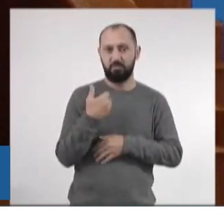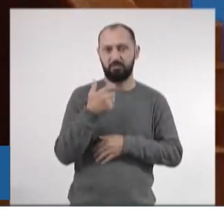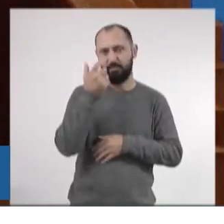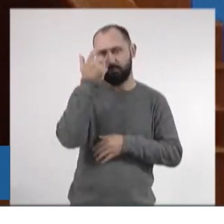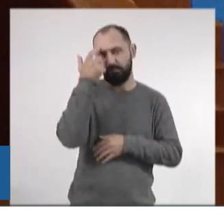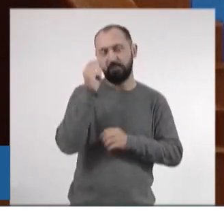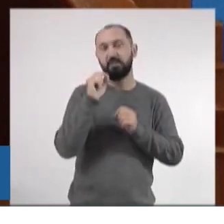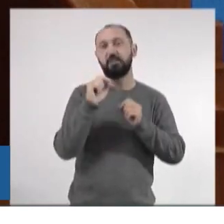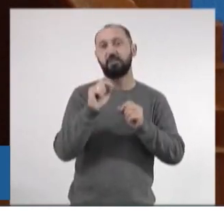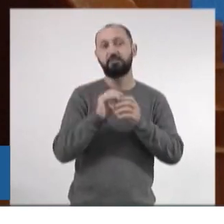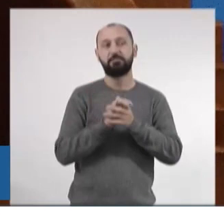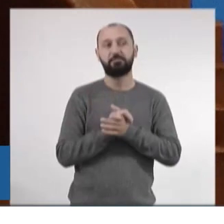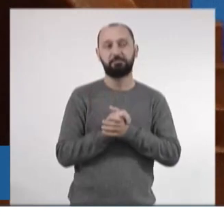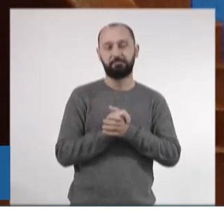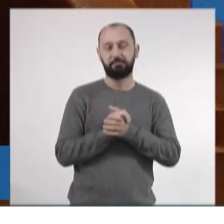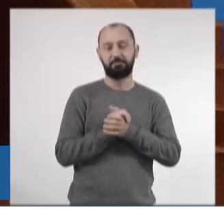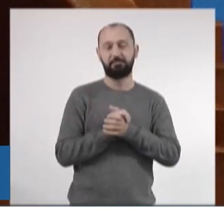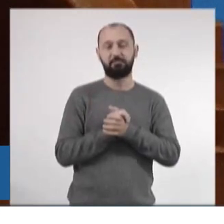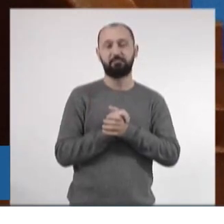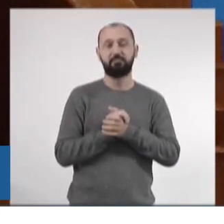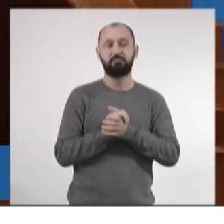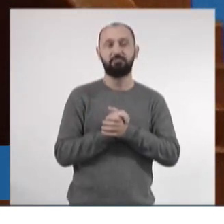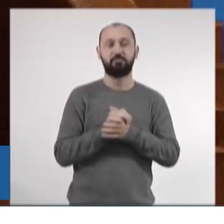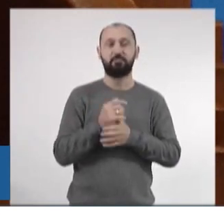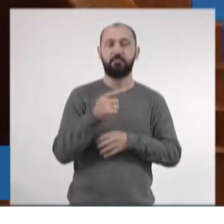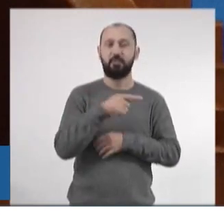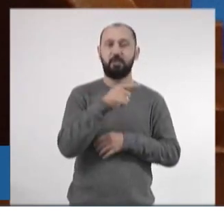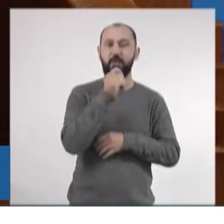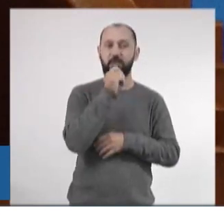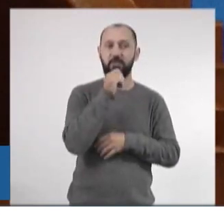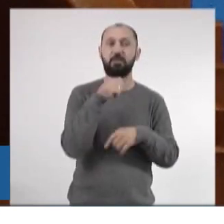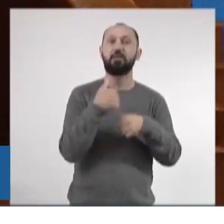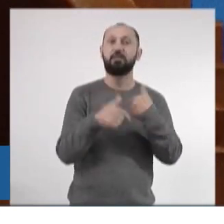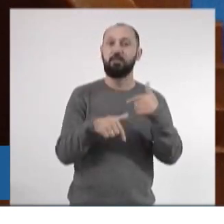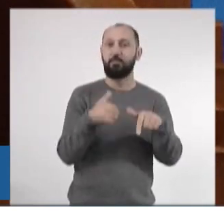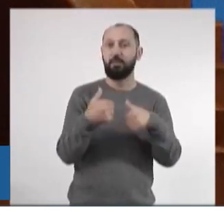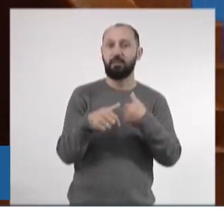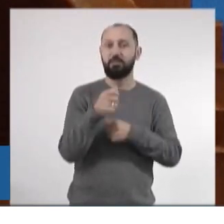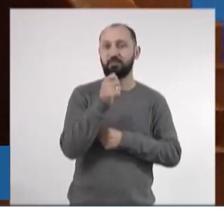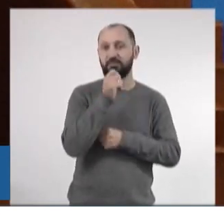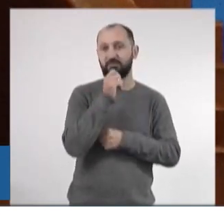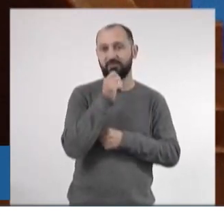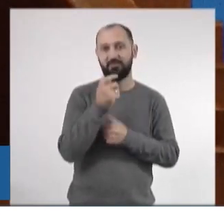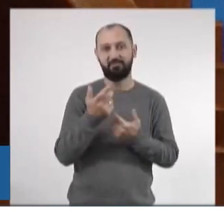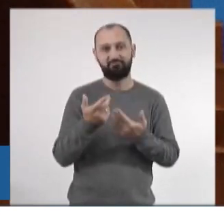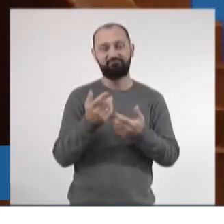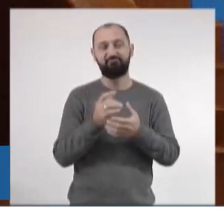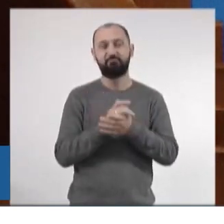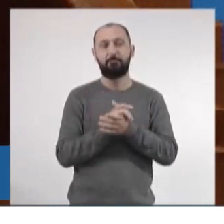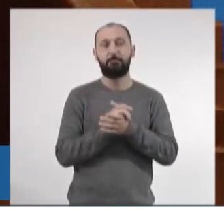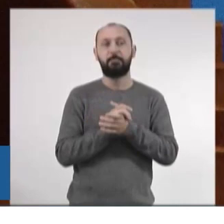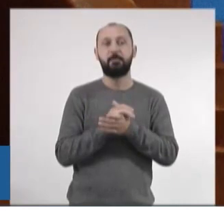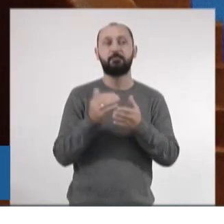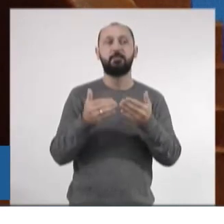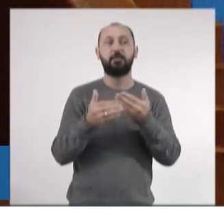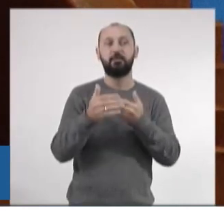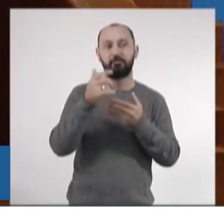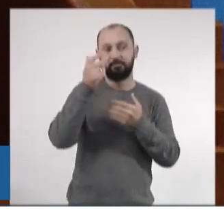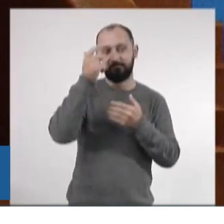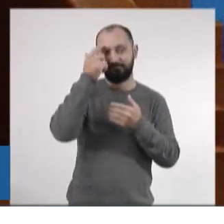pensa o seguinte, ela ainda está trabalhando, exercendo atividade. Né? Agora,